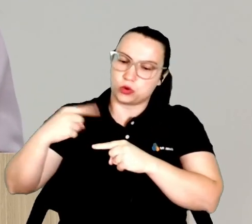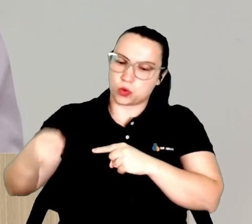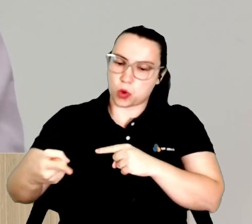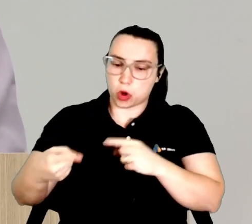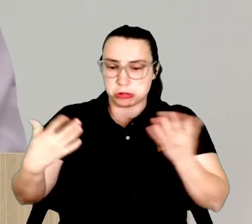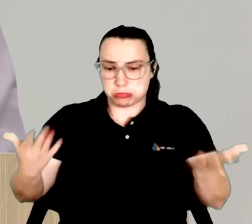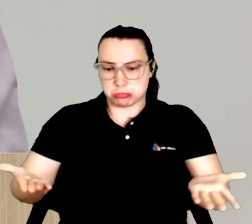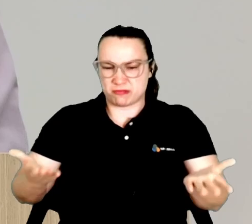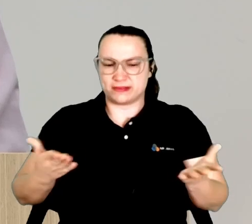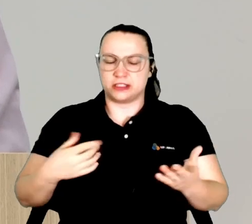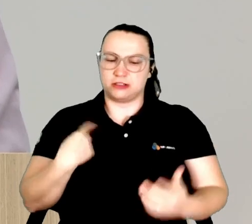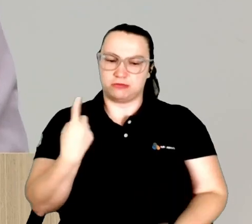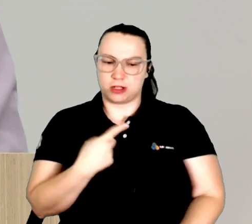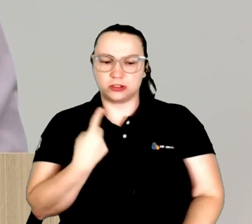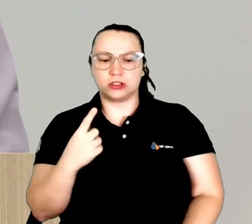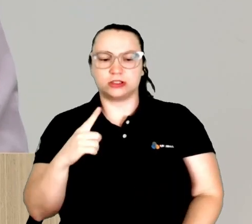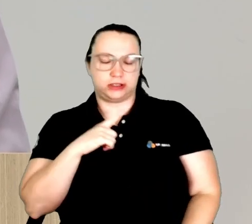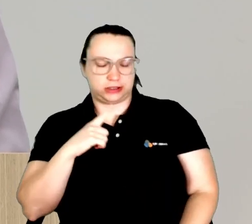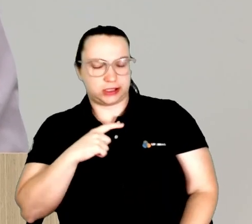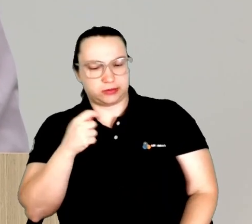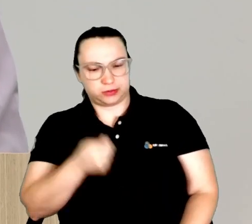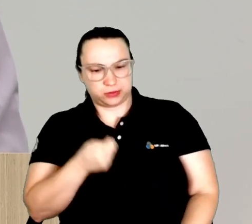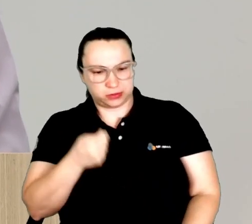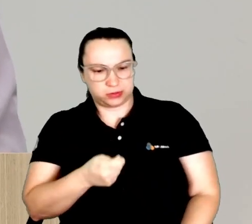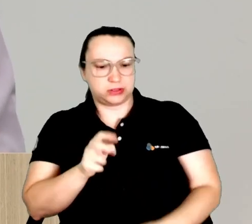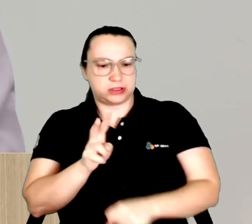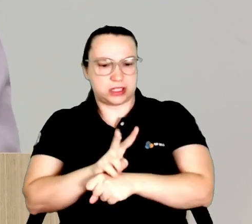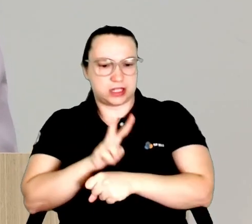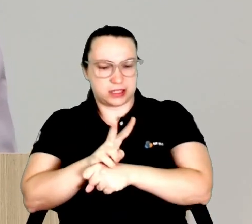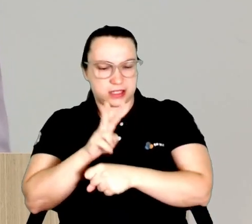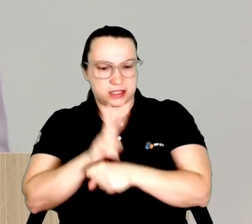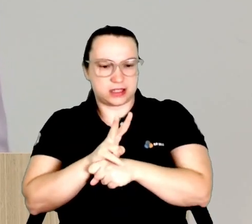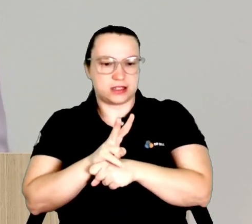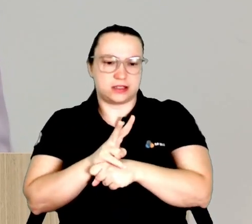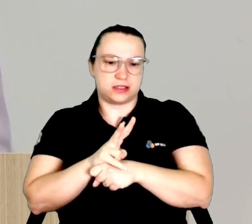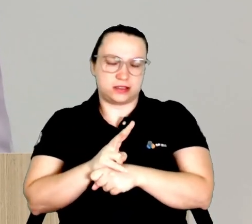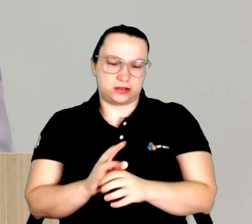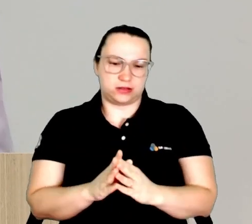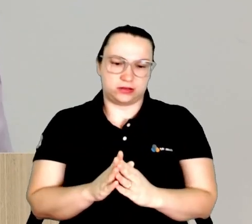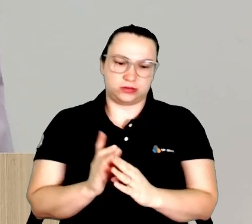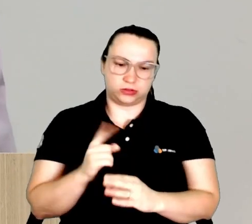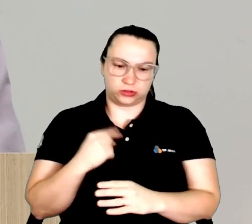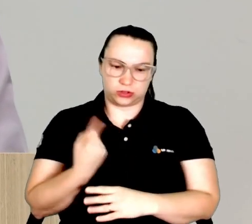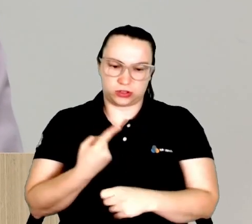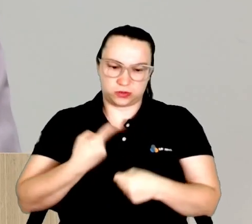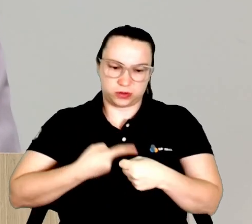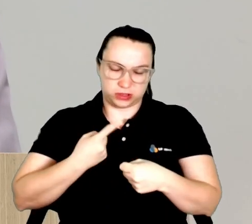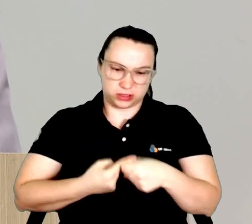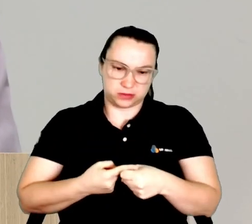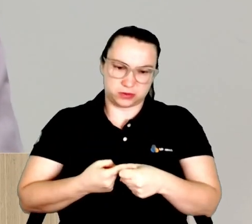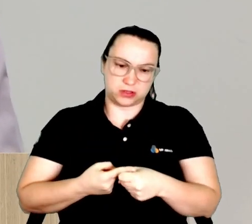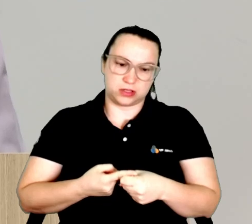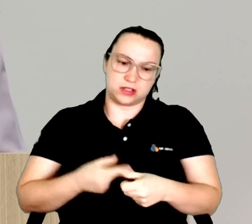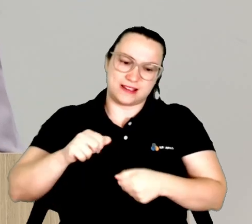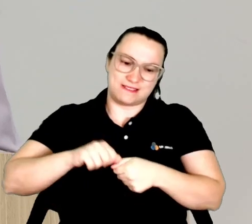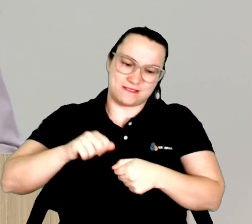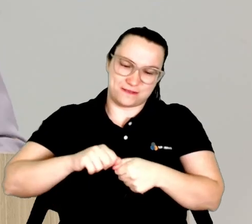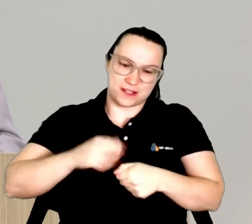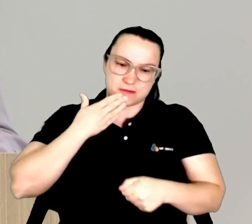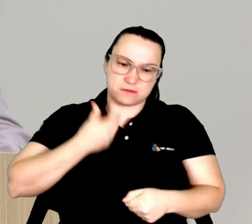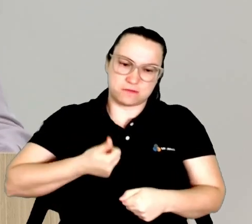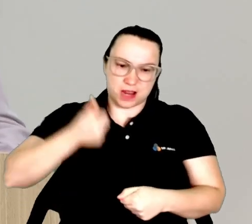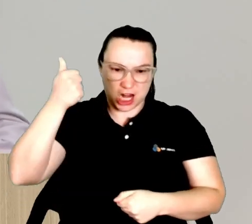mas a gente está em cima, a gente também está atento aí para as demandas do nosso município e está cobrando e fazendo aí o melhor aí para